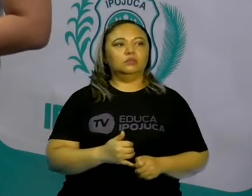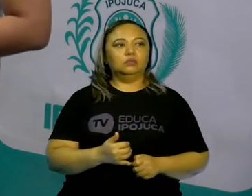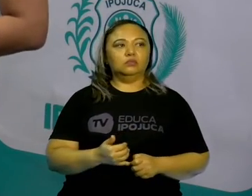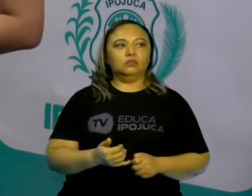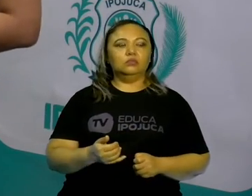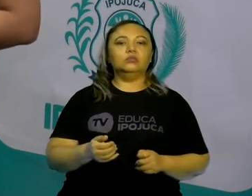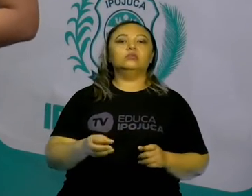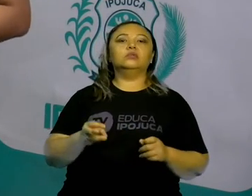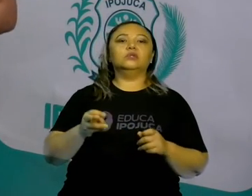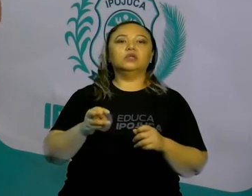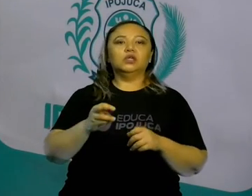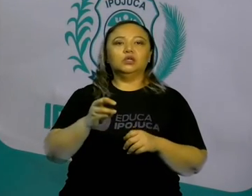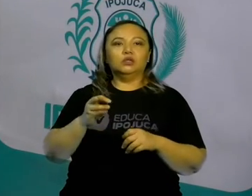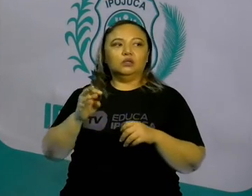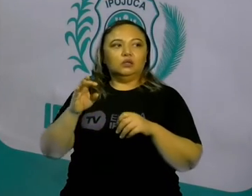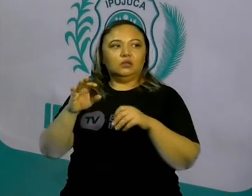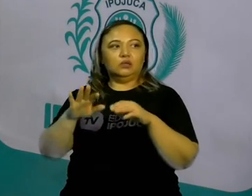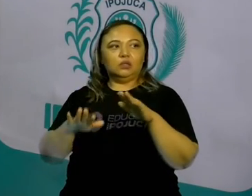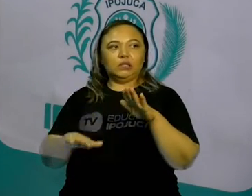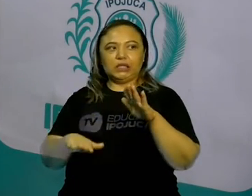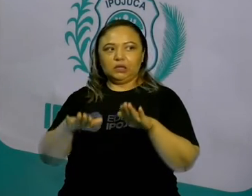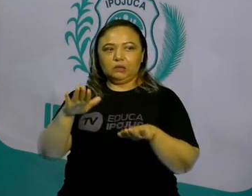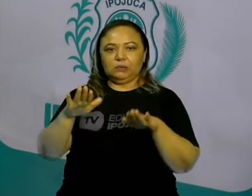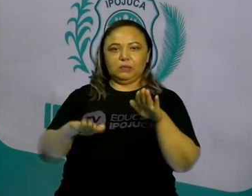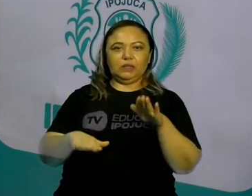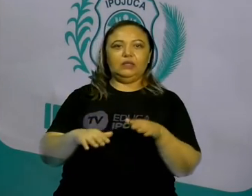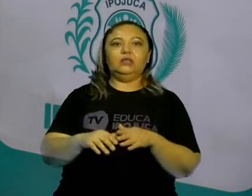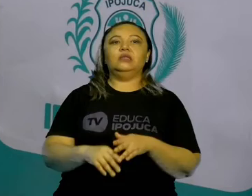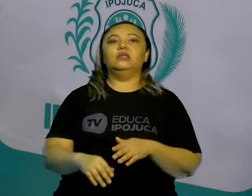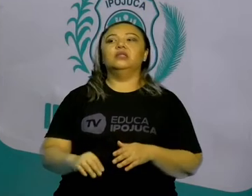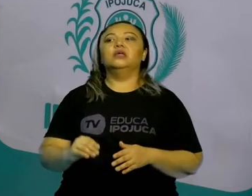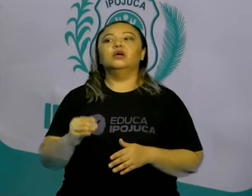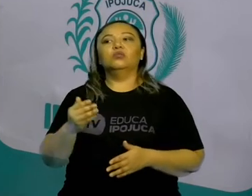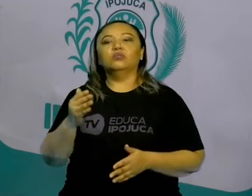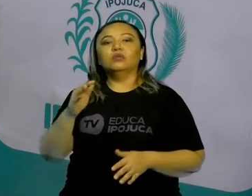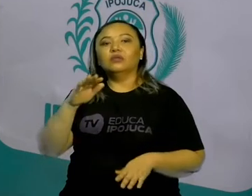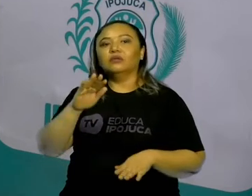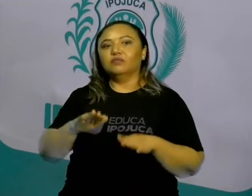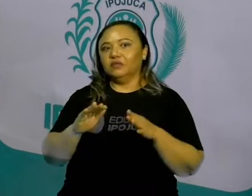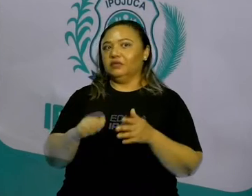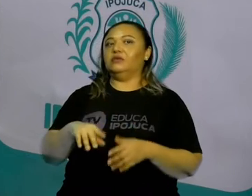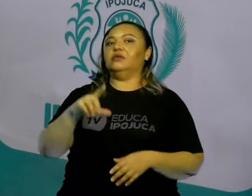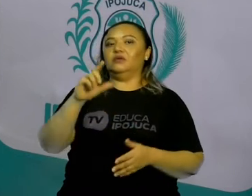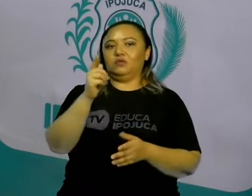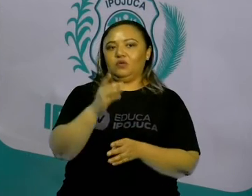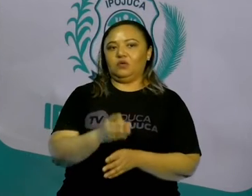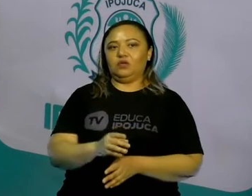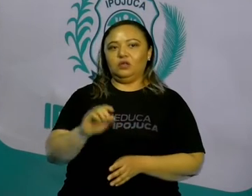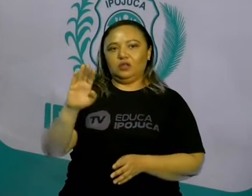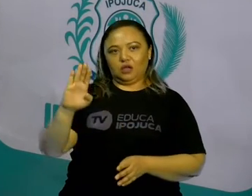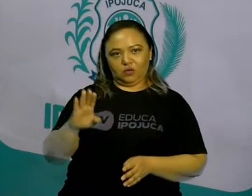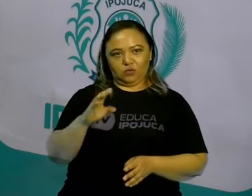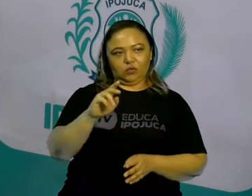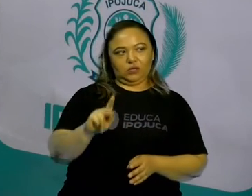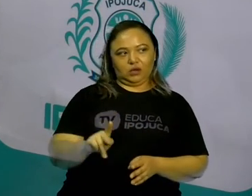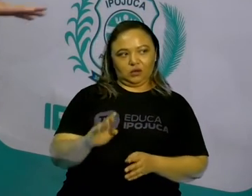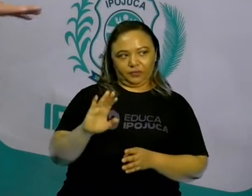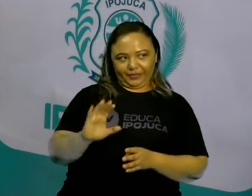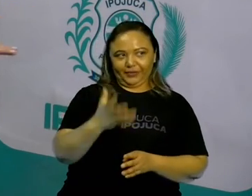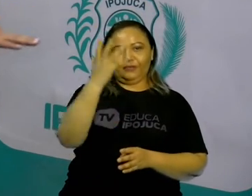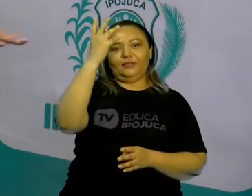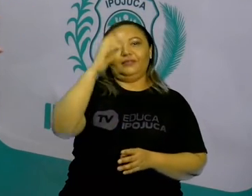EA probabilidade é a habilidade início acontecer Tá bom